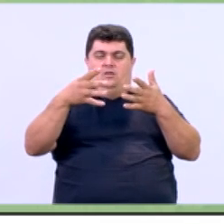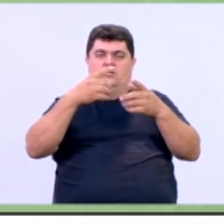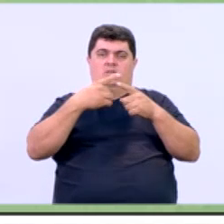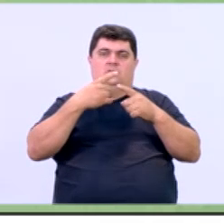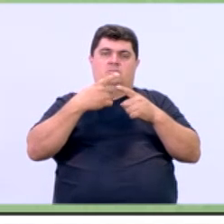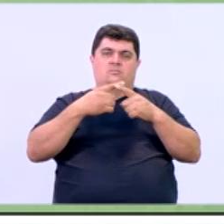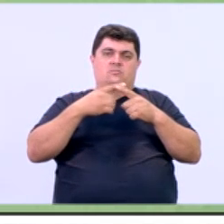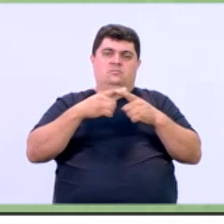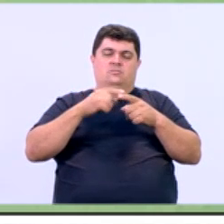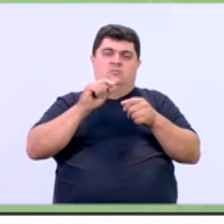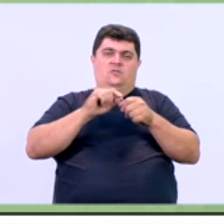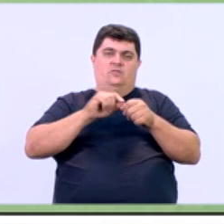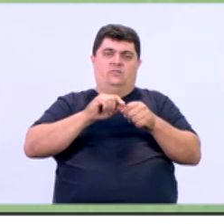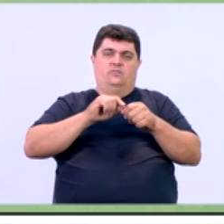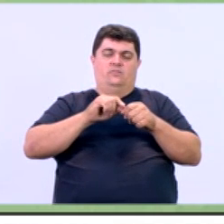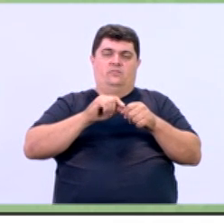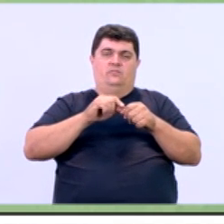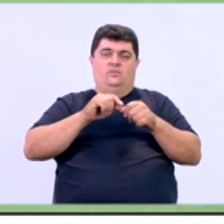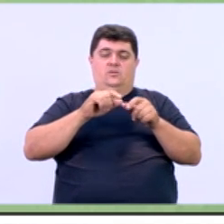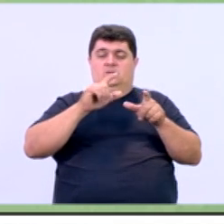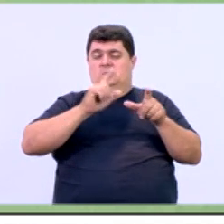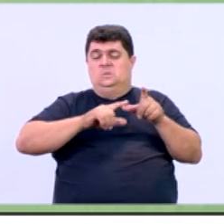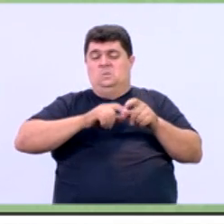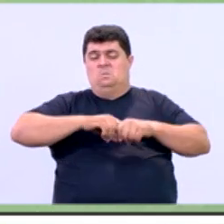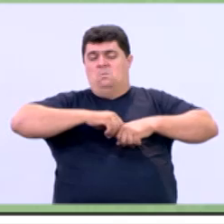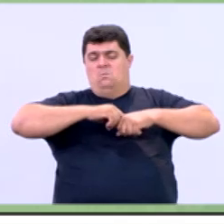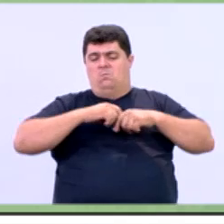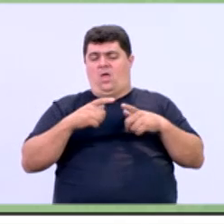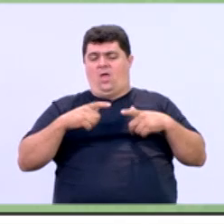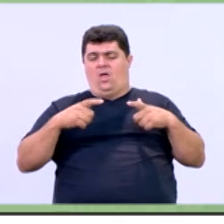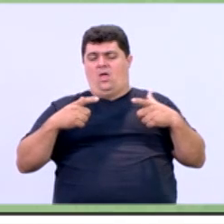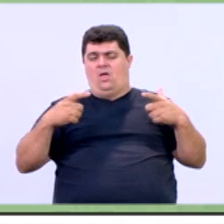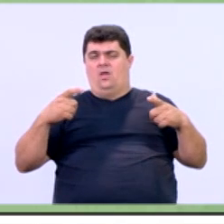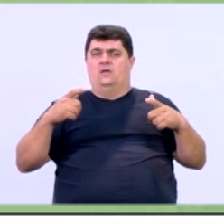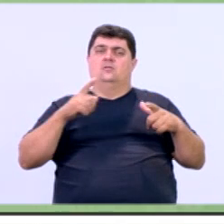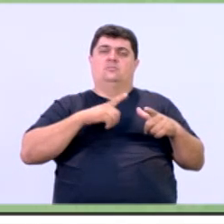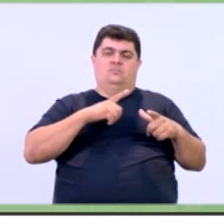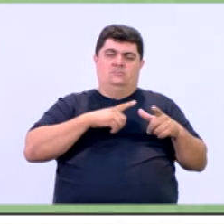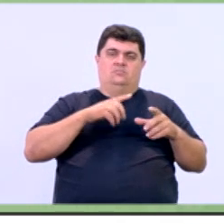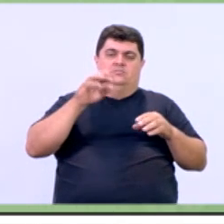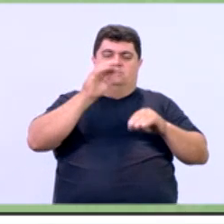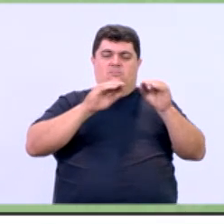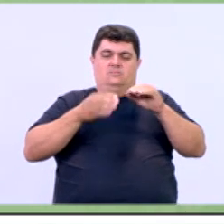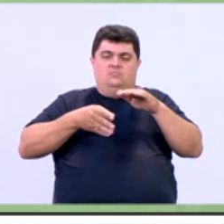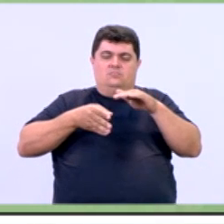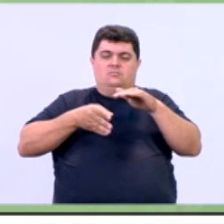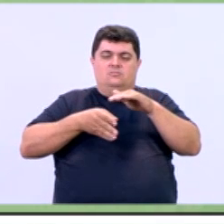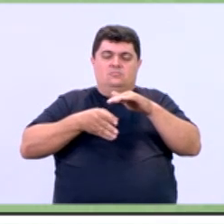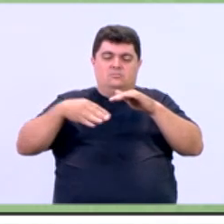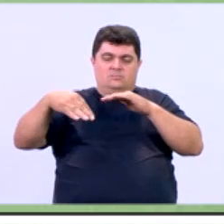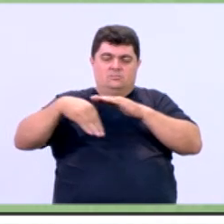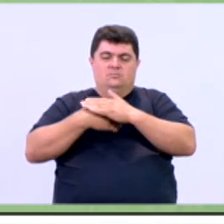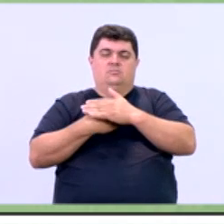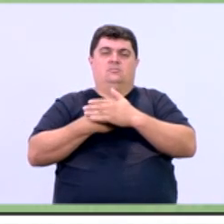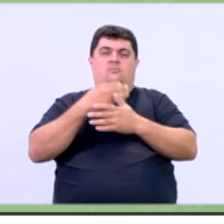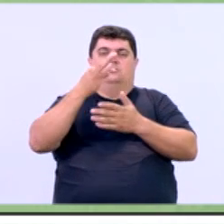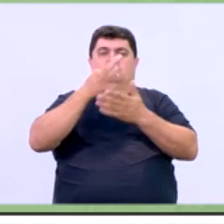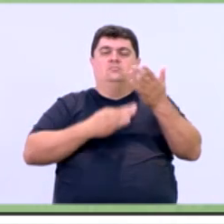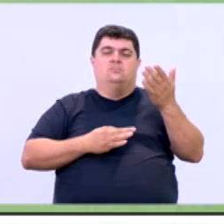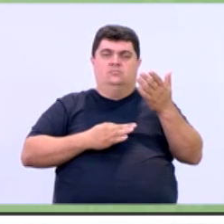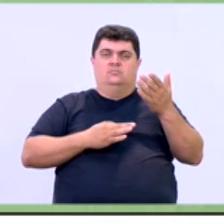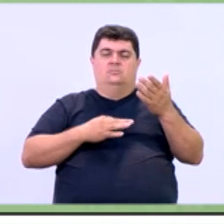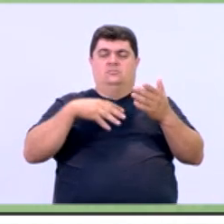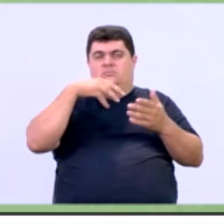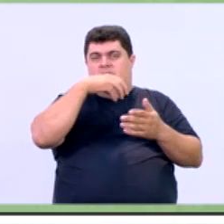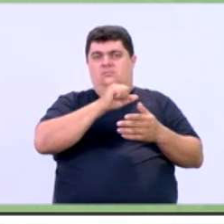que eu precise de um maior número de caracteres, né? É um campo de entrada de texto de área